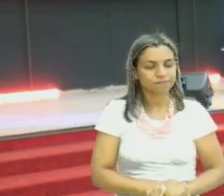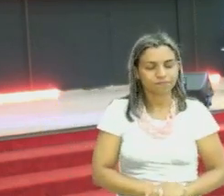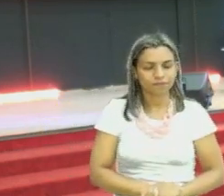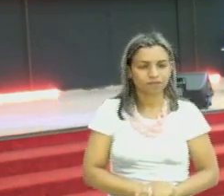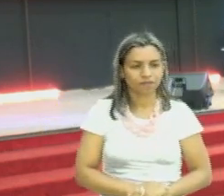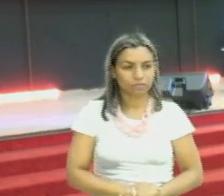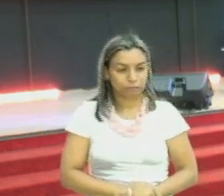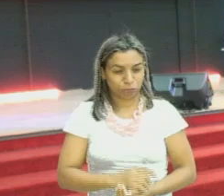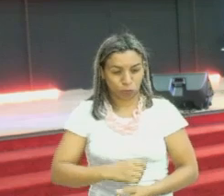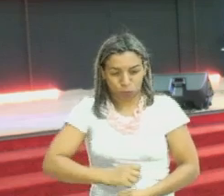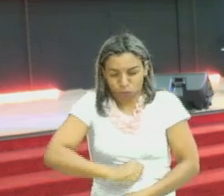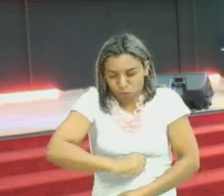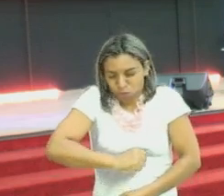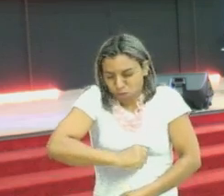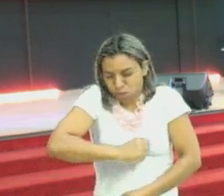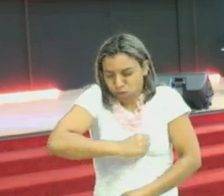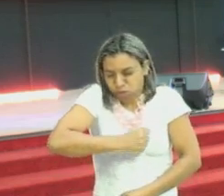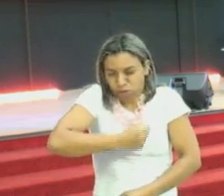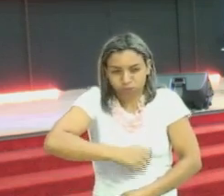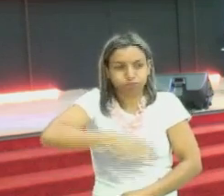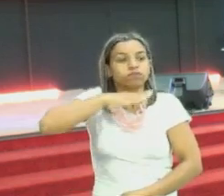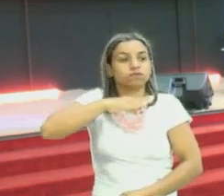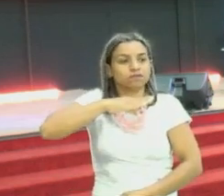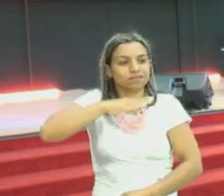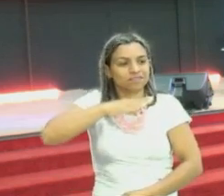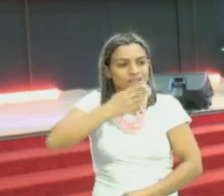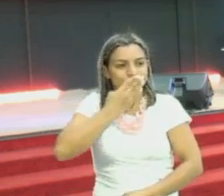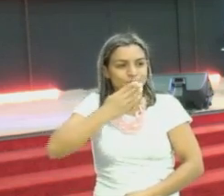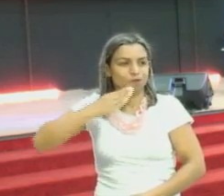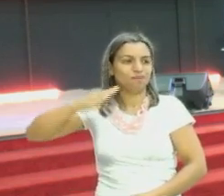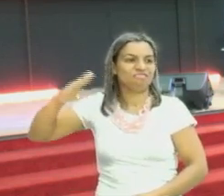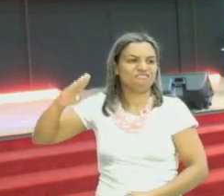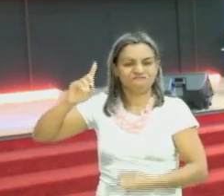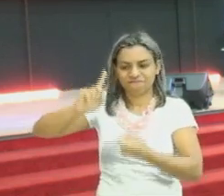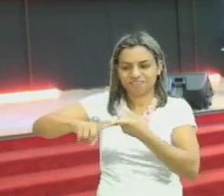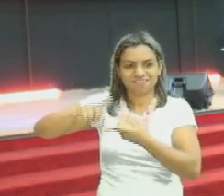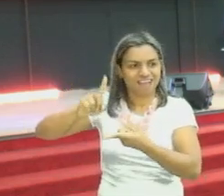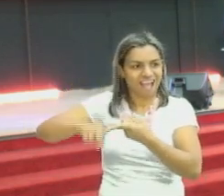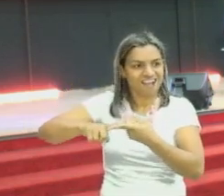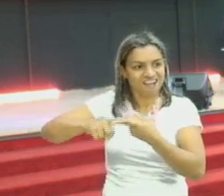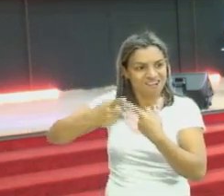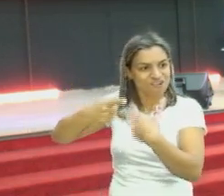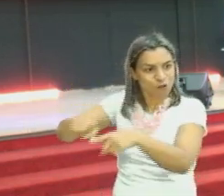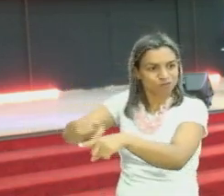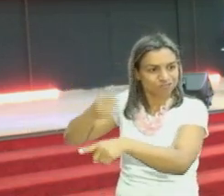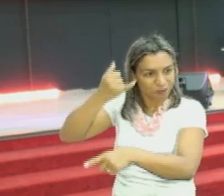encheu-se de ódio e prometeu vingar-se dos japoneses.